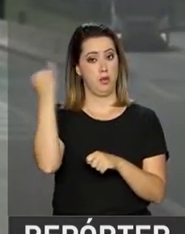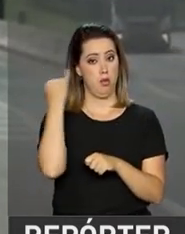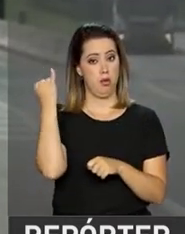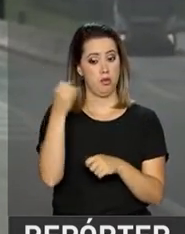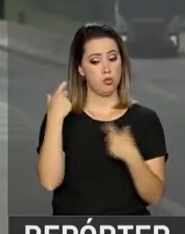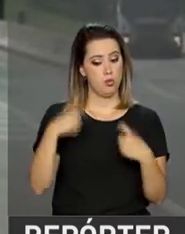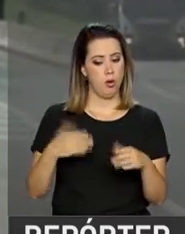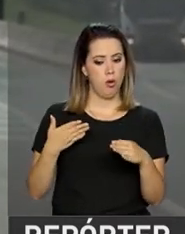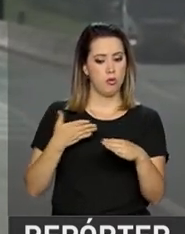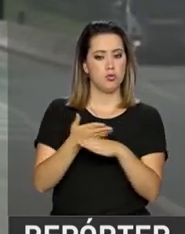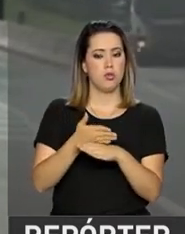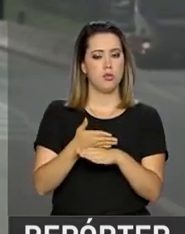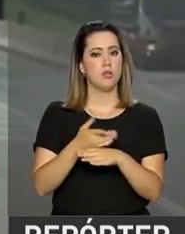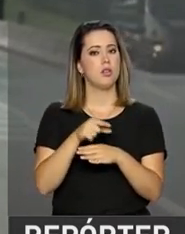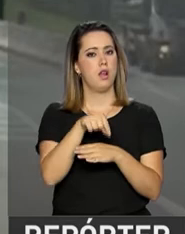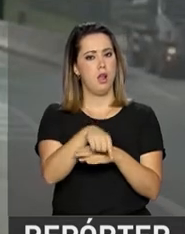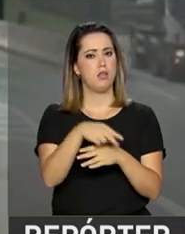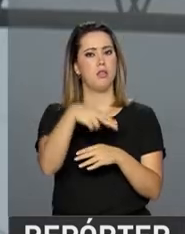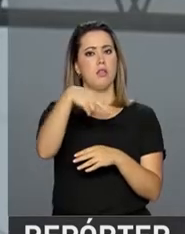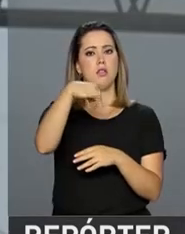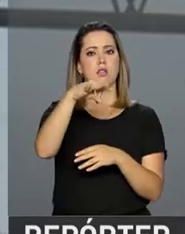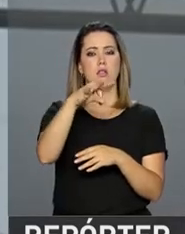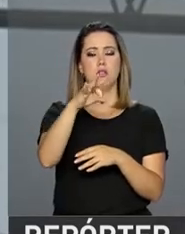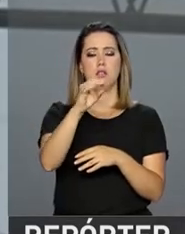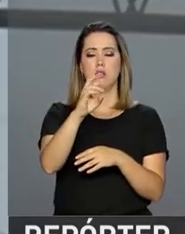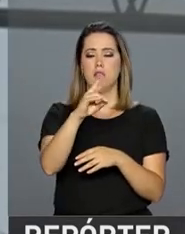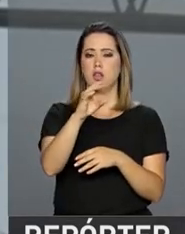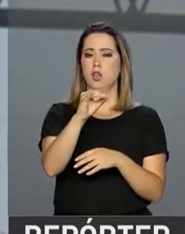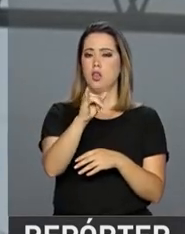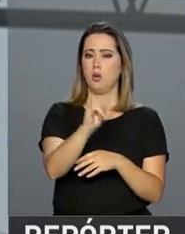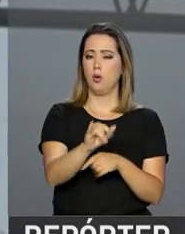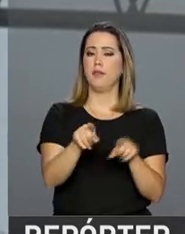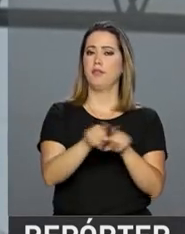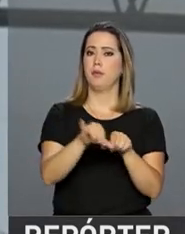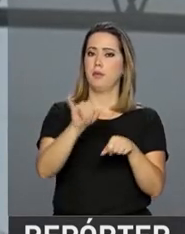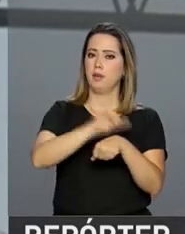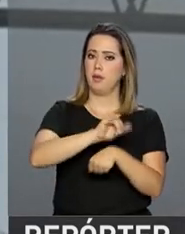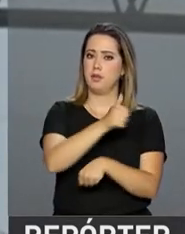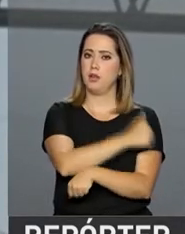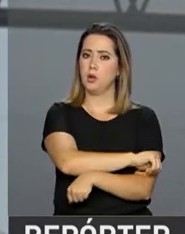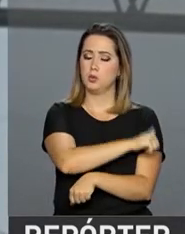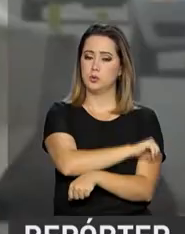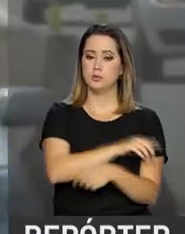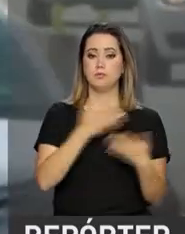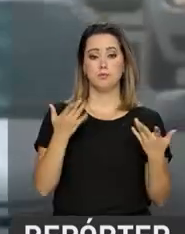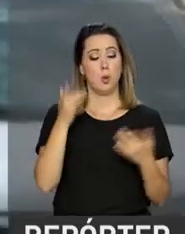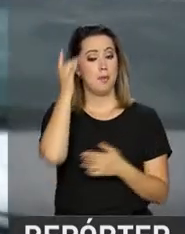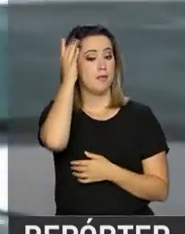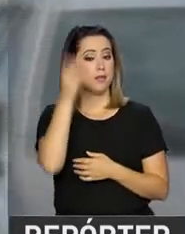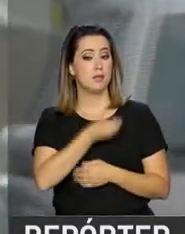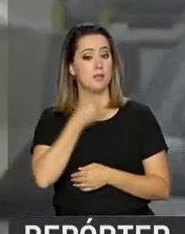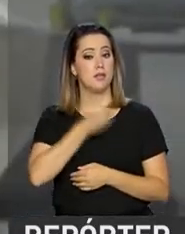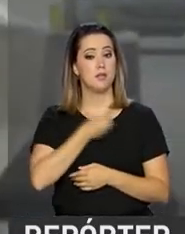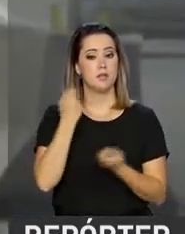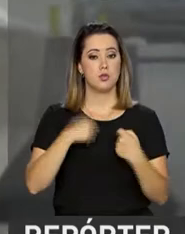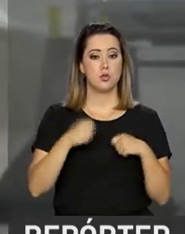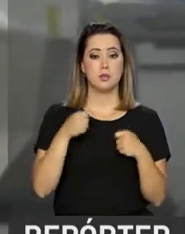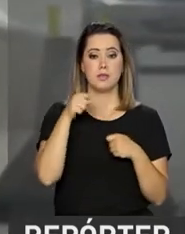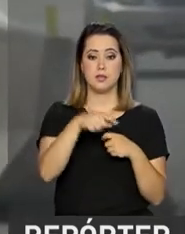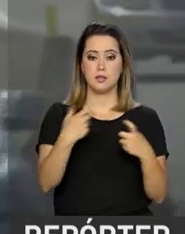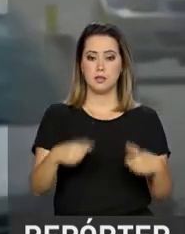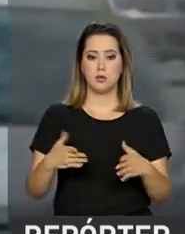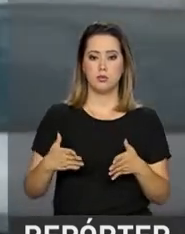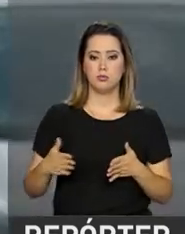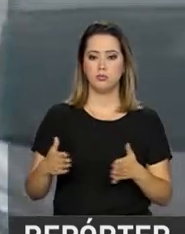via de acesso tanto para quem vai a Niterói quanto para a capital do Rio de Janeiro. E para facilitar o dia a dia de quem depende dessa